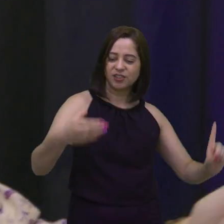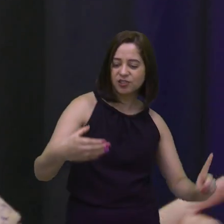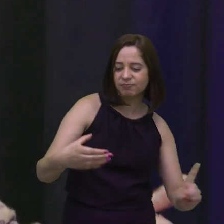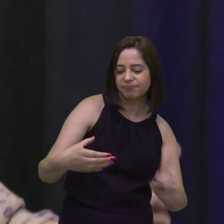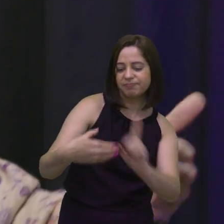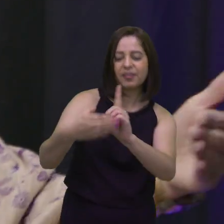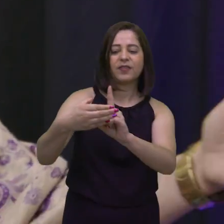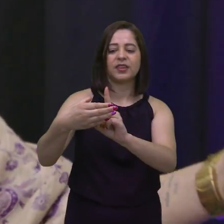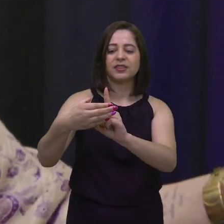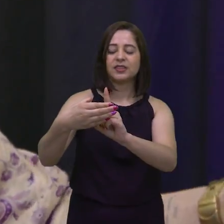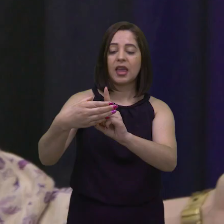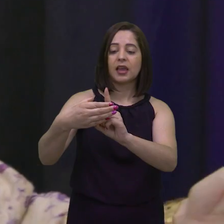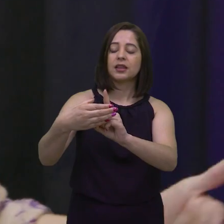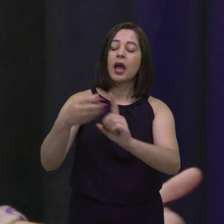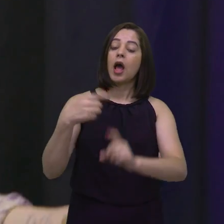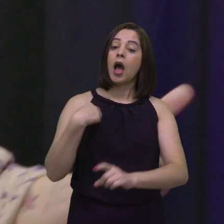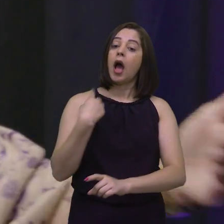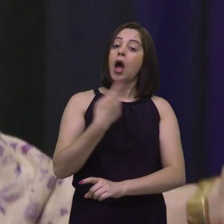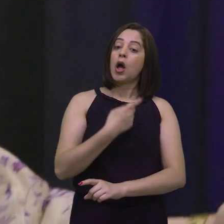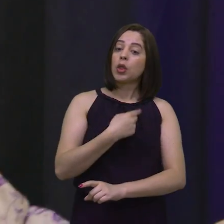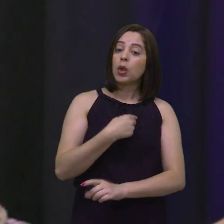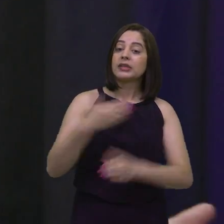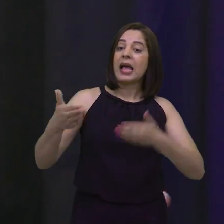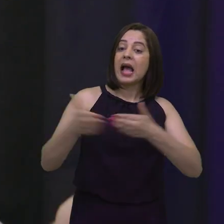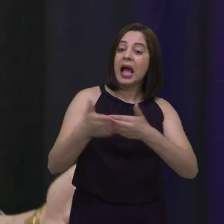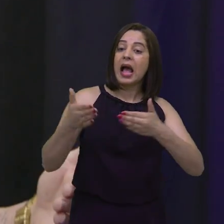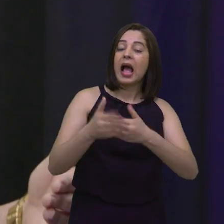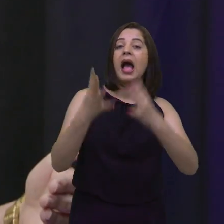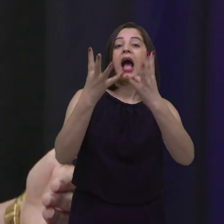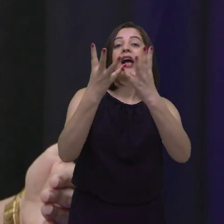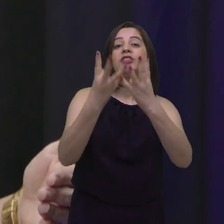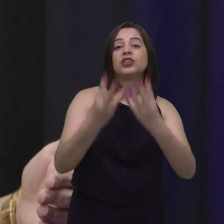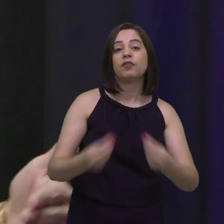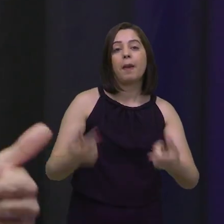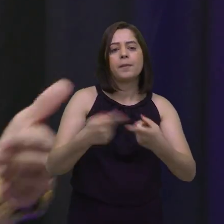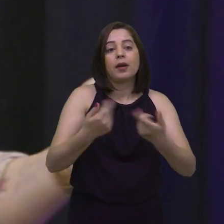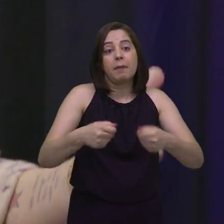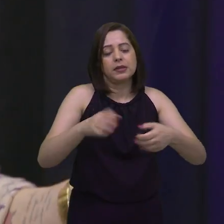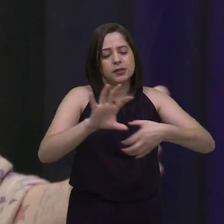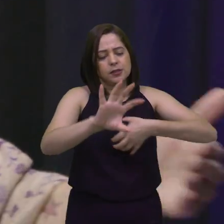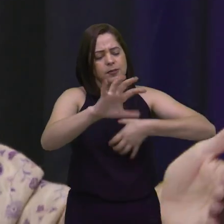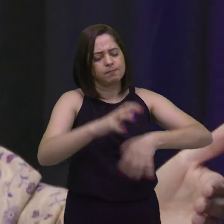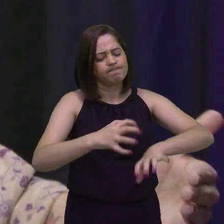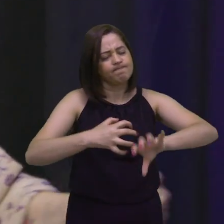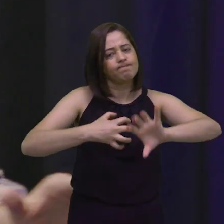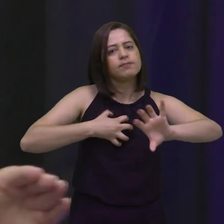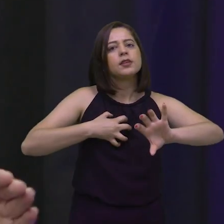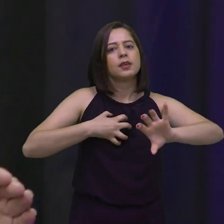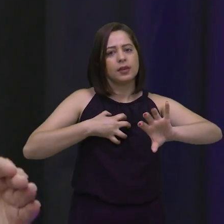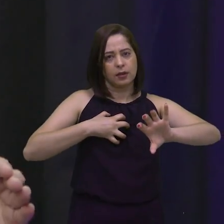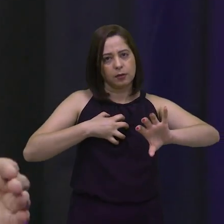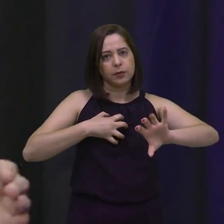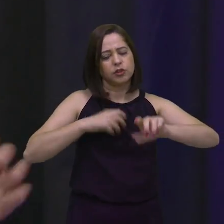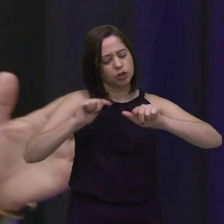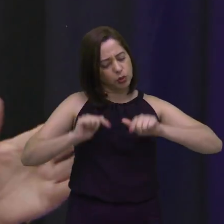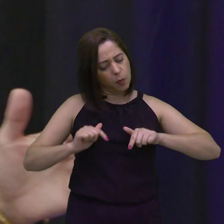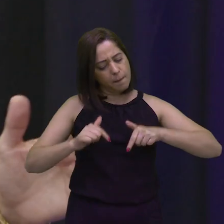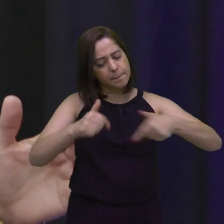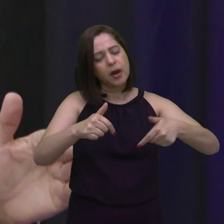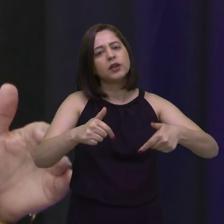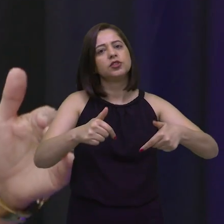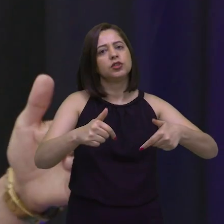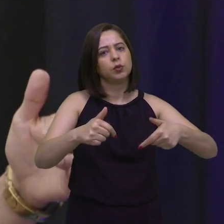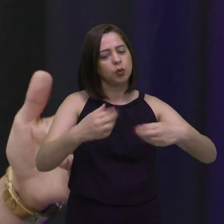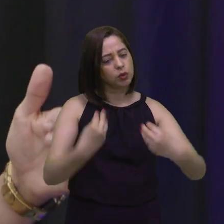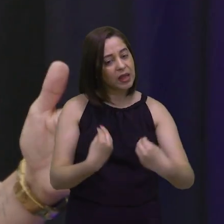olhar uma para o lugar da outra, enxergar que ali pode ter uma